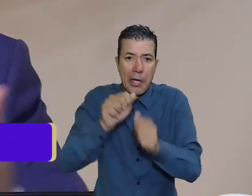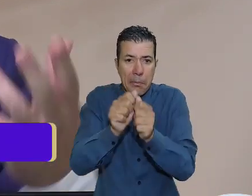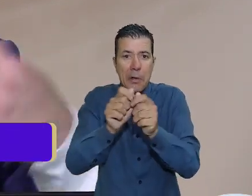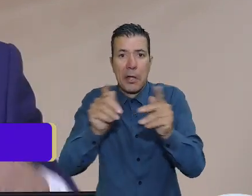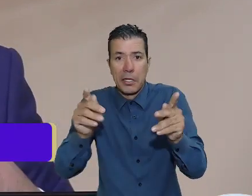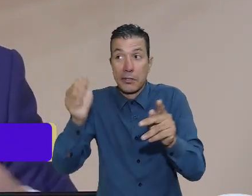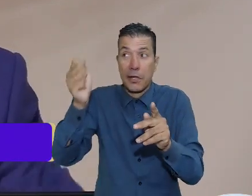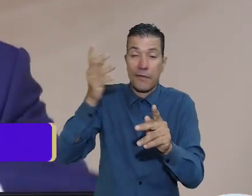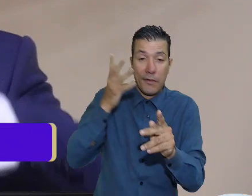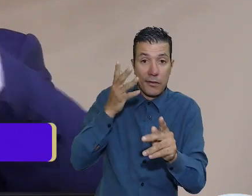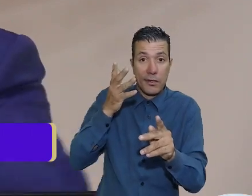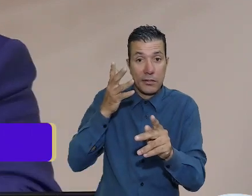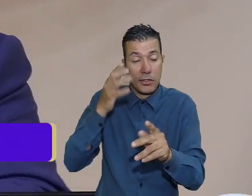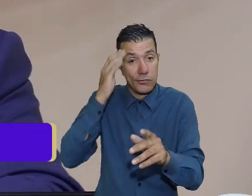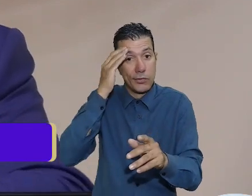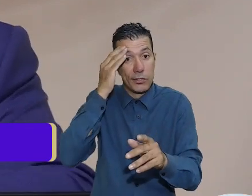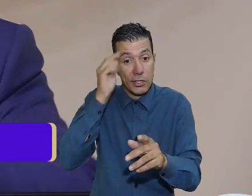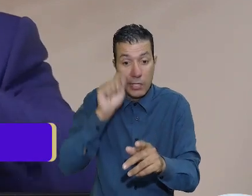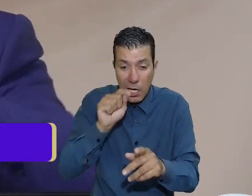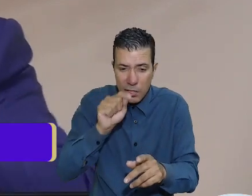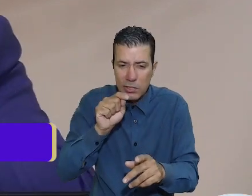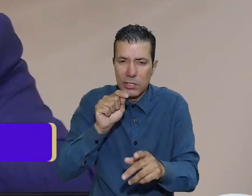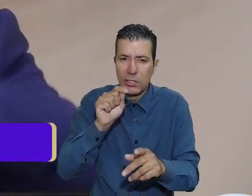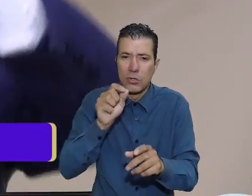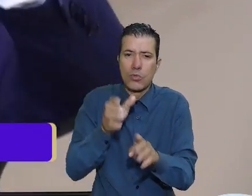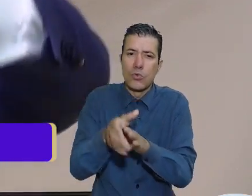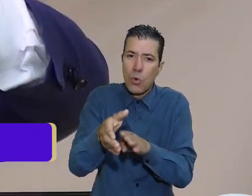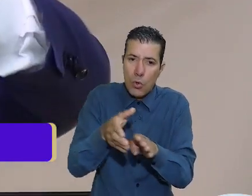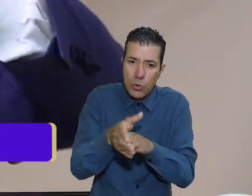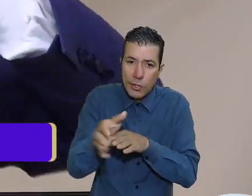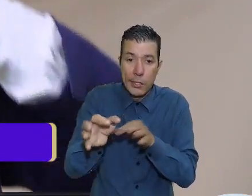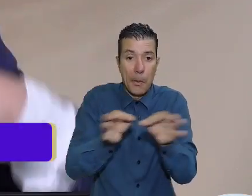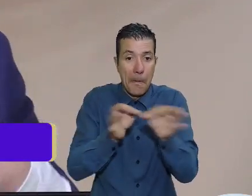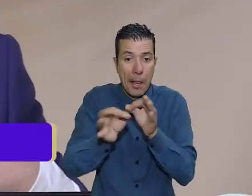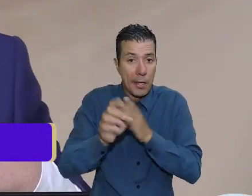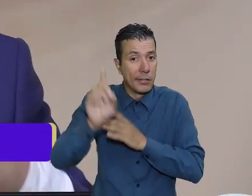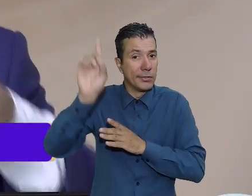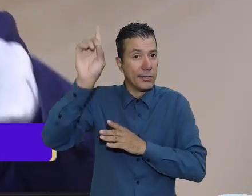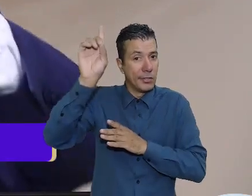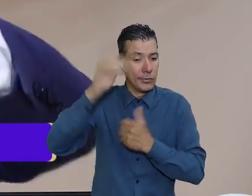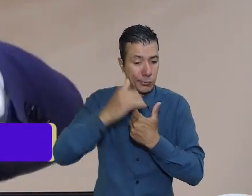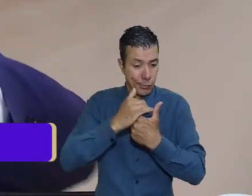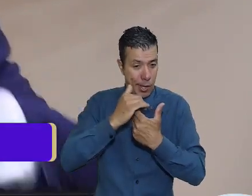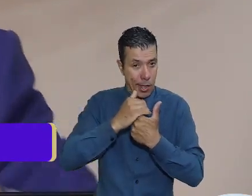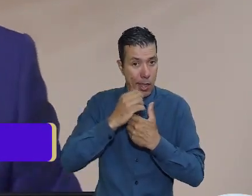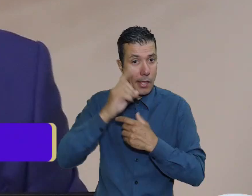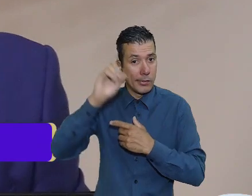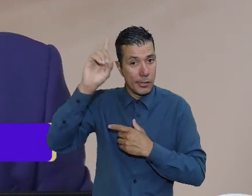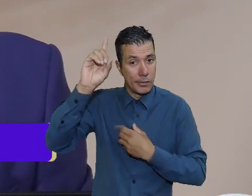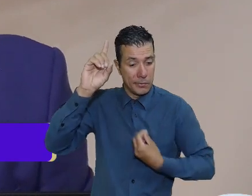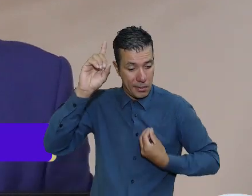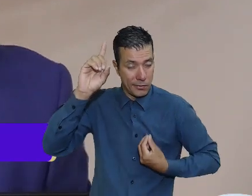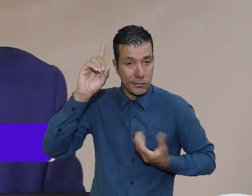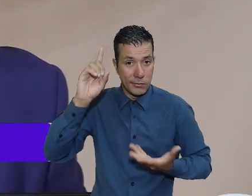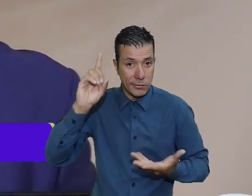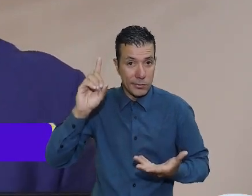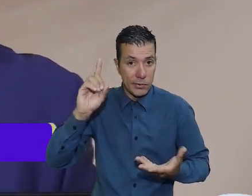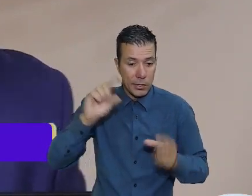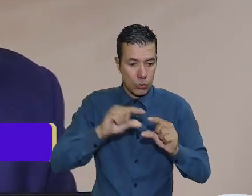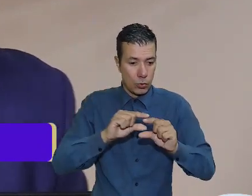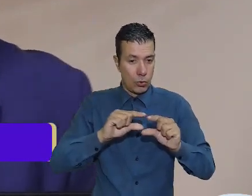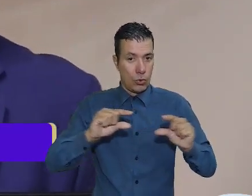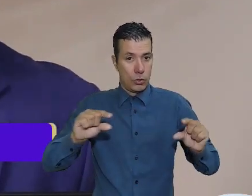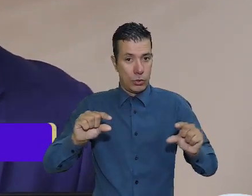Apocalipse, porque eu entendo que aí tem o conselho, o plano de Deus para a minha vida. Então clique nesse link, a sua